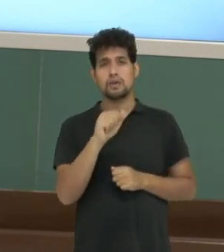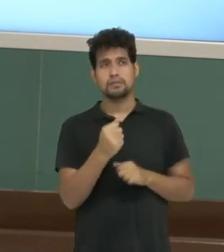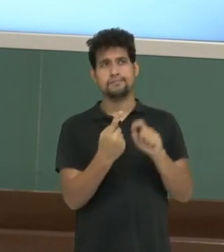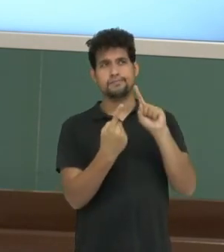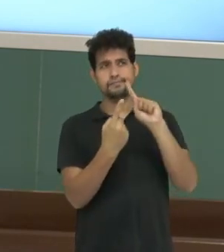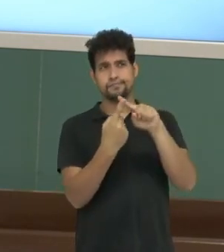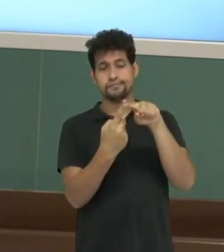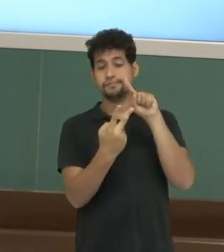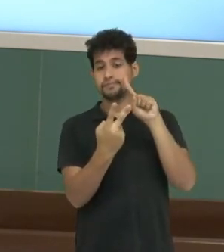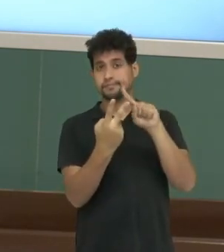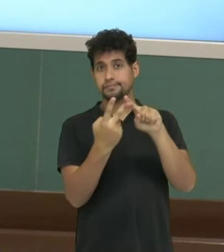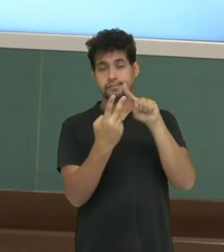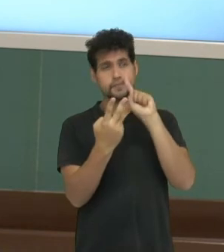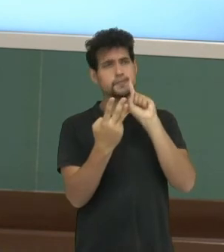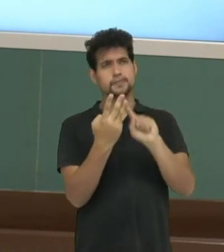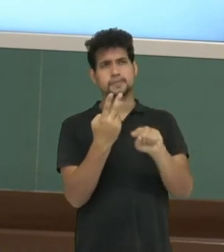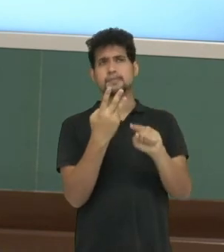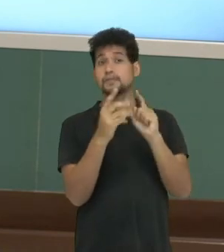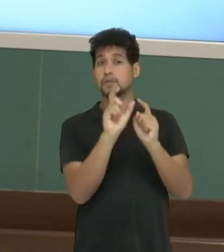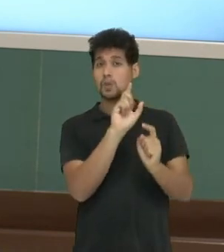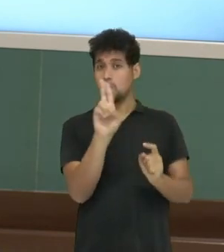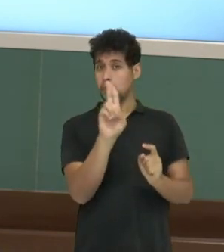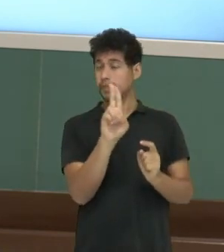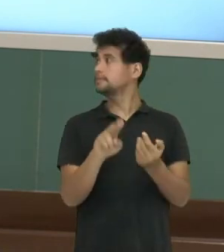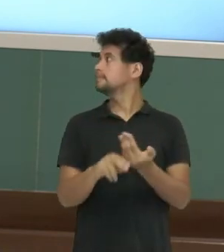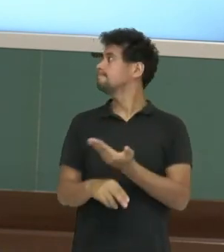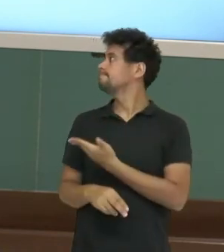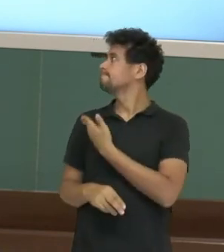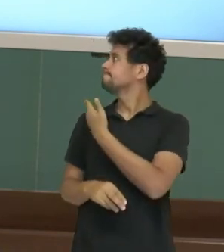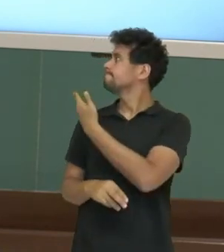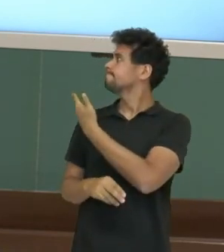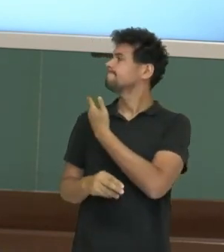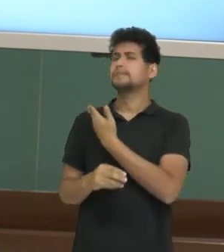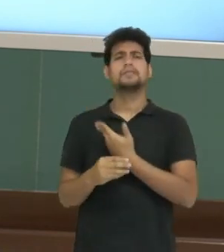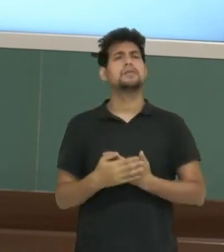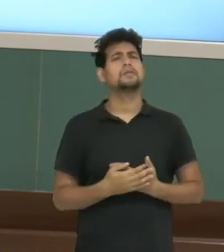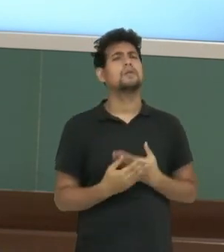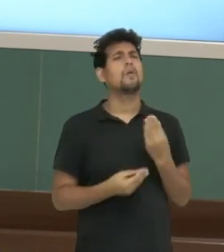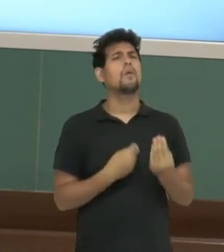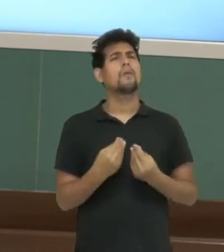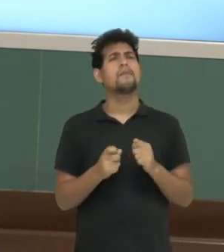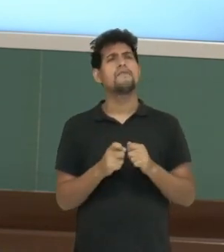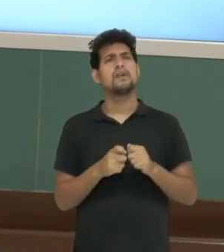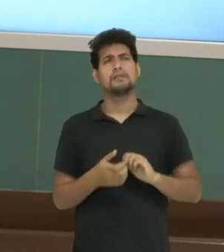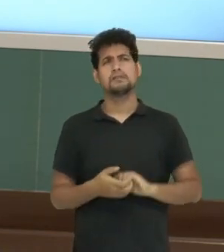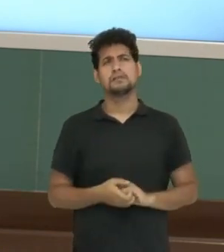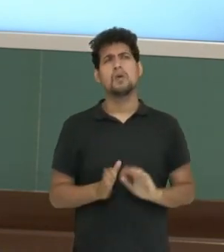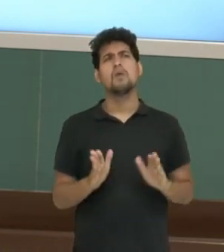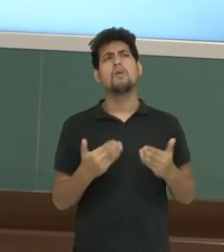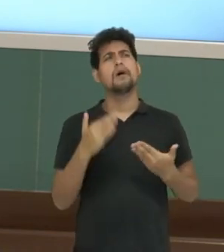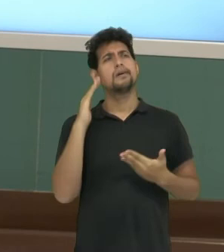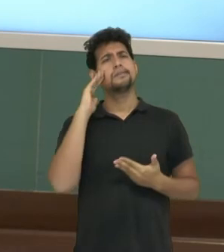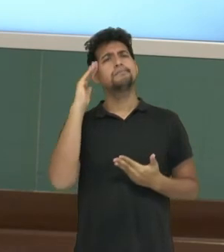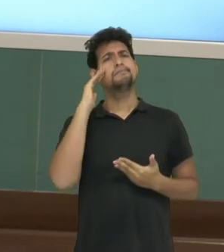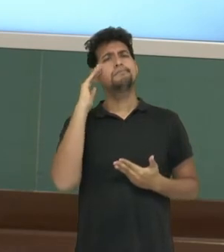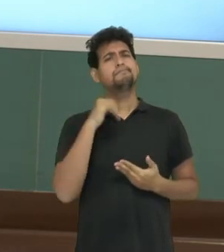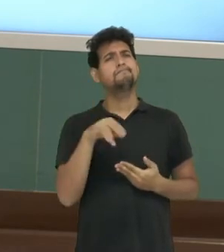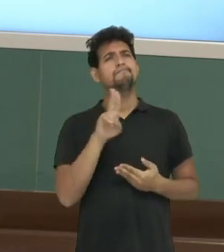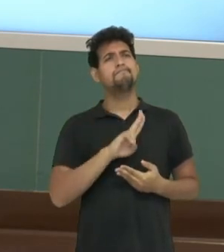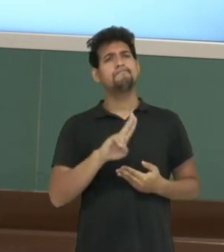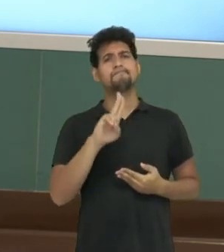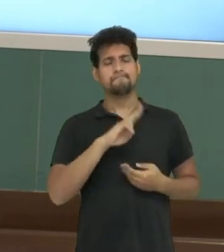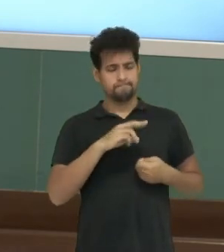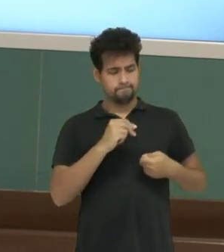da glândula mamária e a função da glândula sudorípara? Quais são as